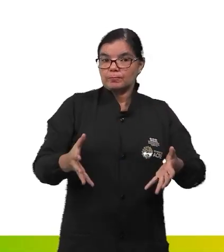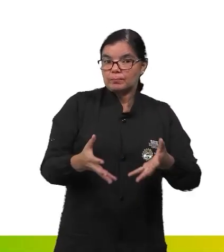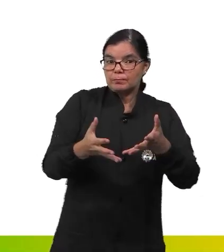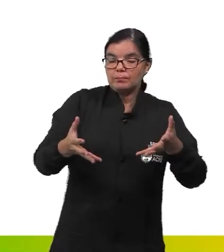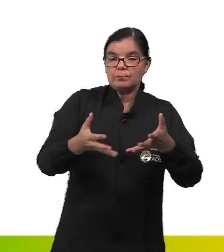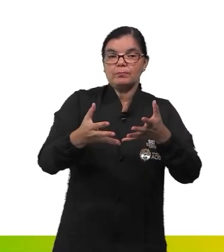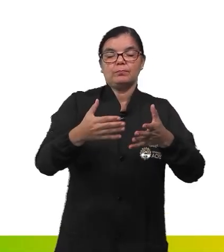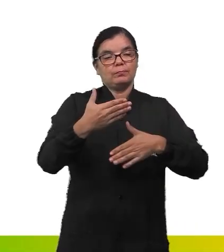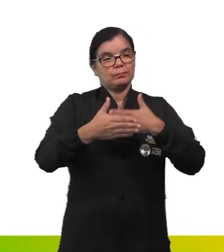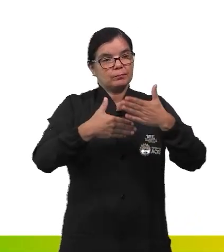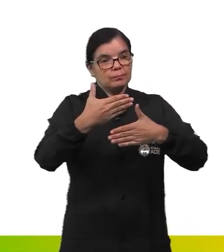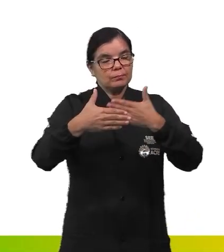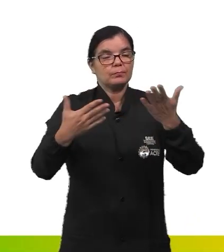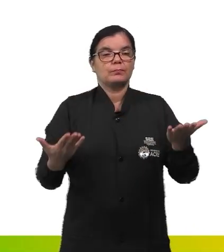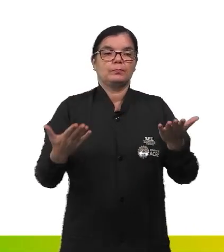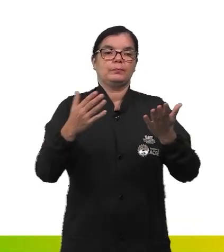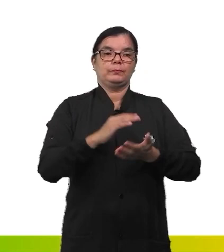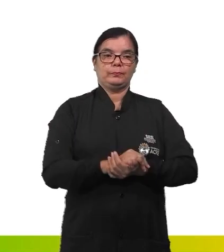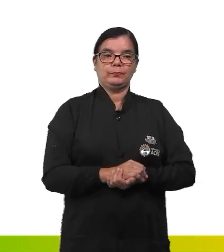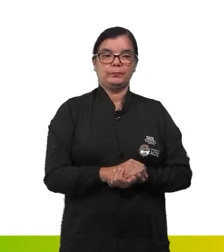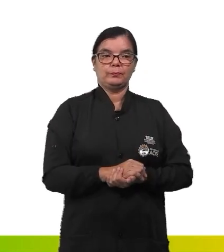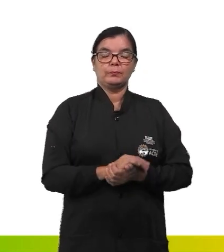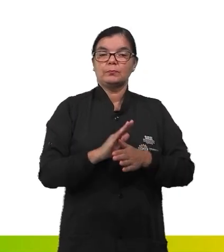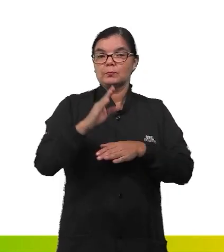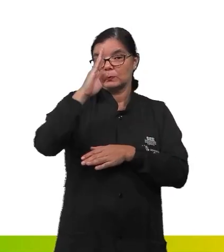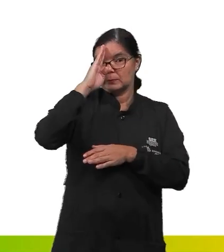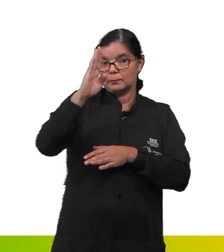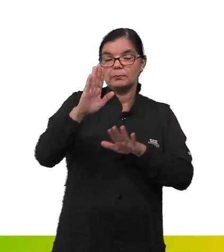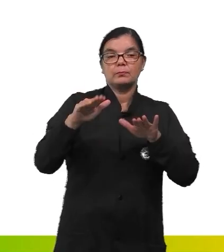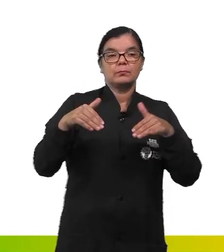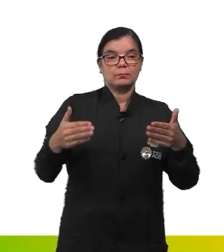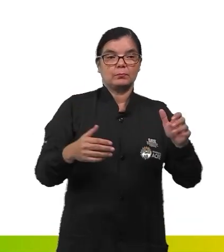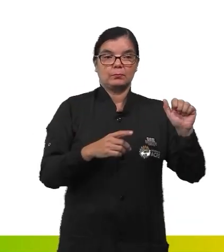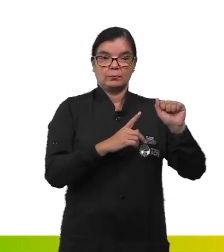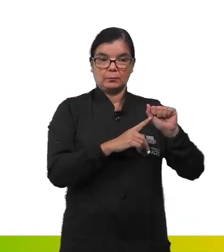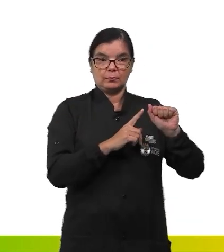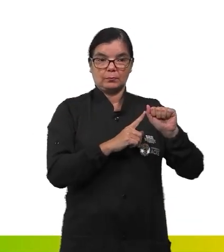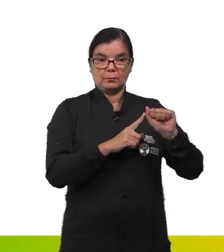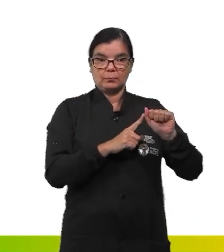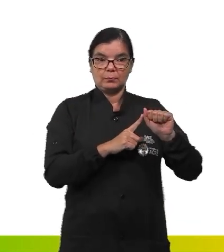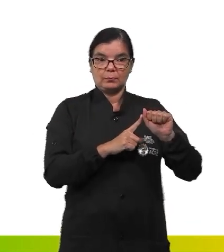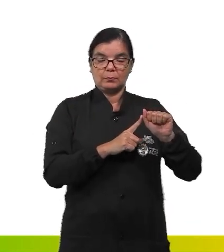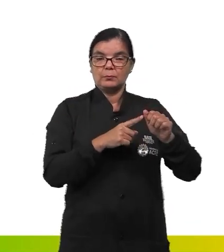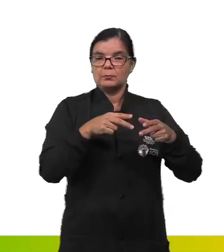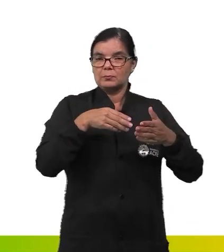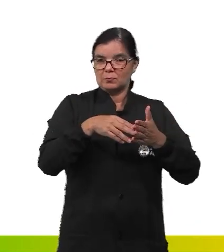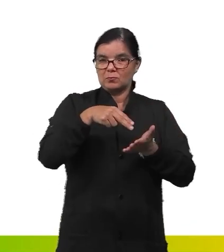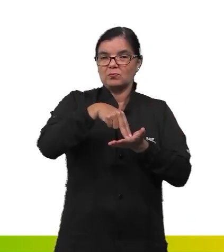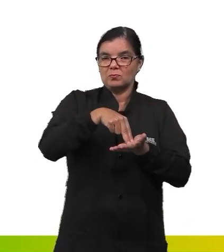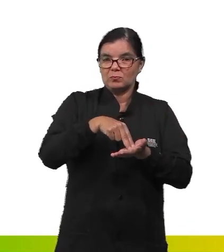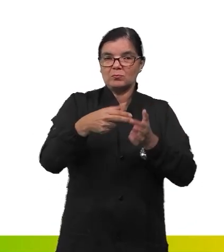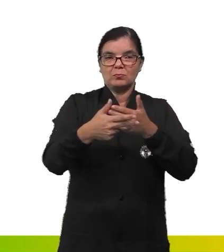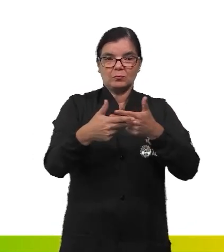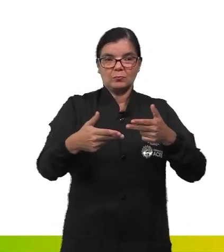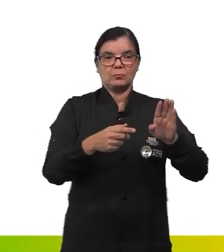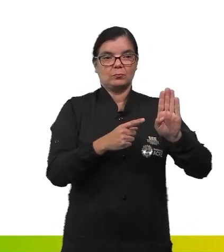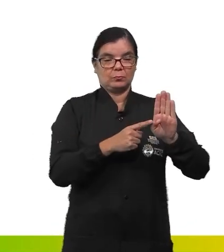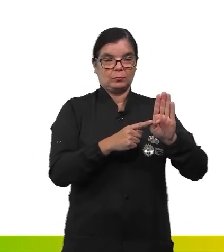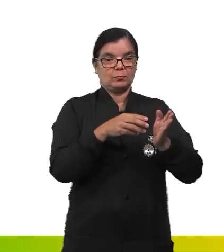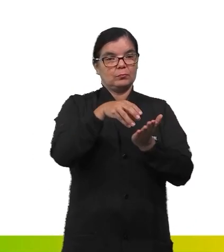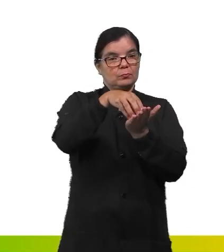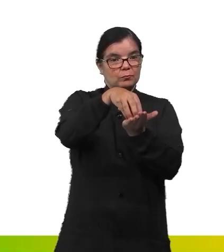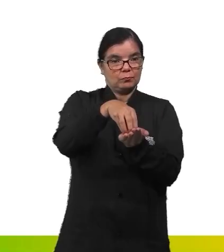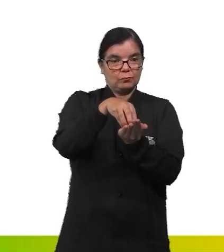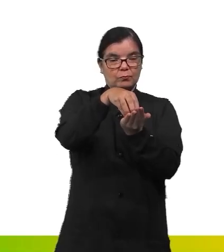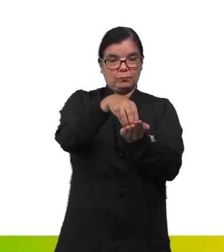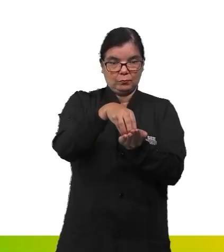impulsionadora desse processo? Qual foi a principal? Letra A prensa de tipos móveis. B, a